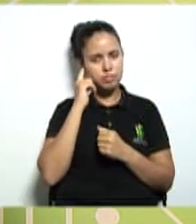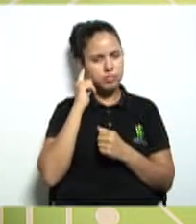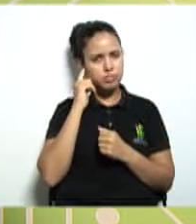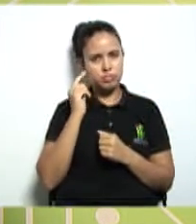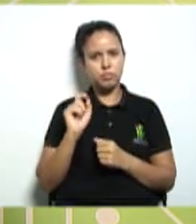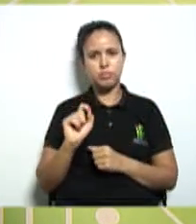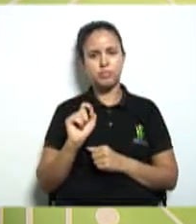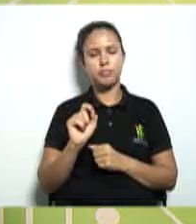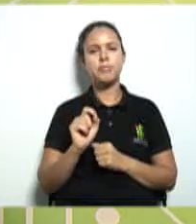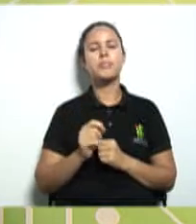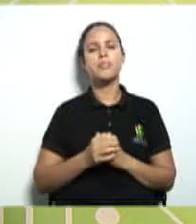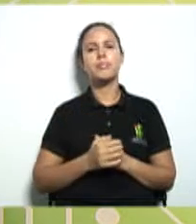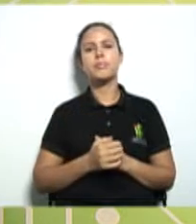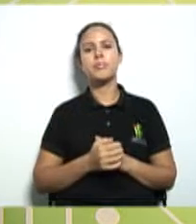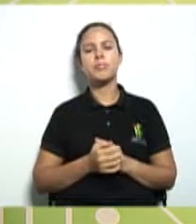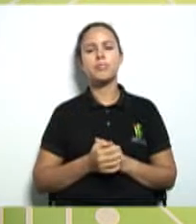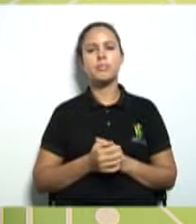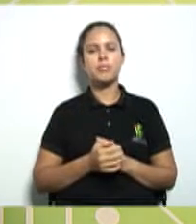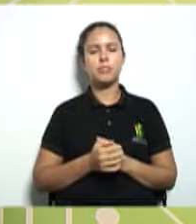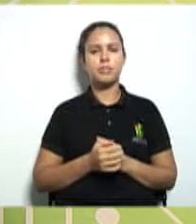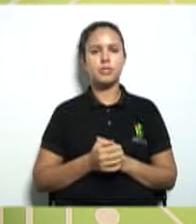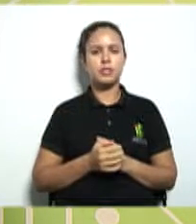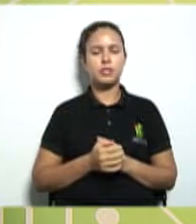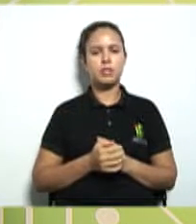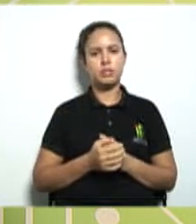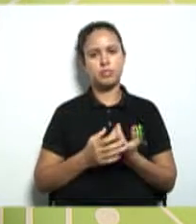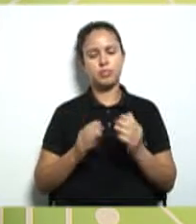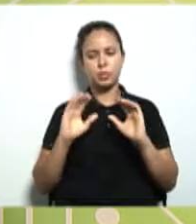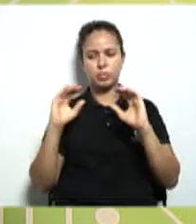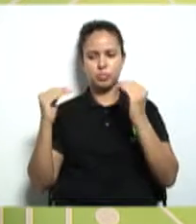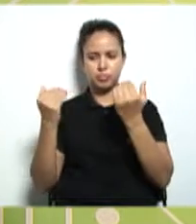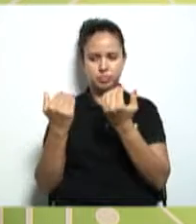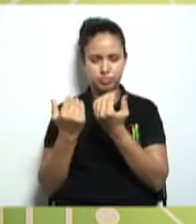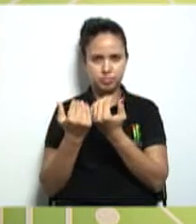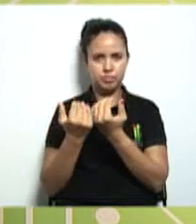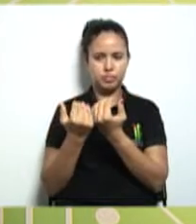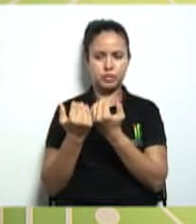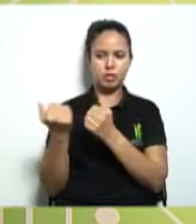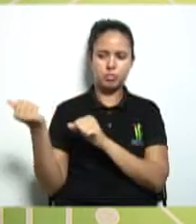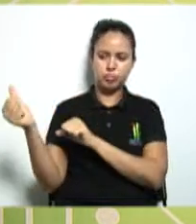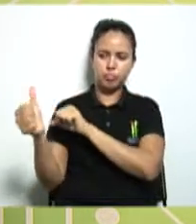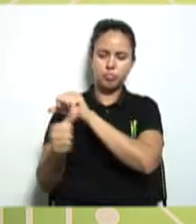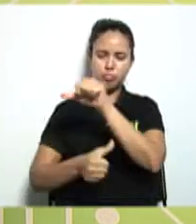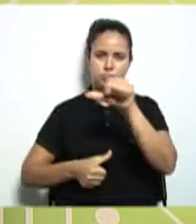vou citar um exemplo aqui da comunidade que desenvolve, faz aquele processamento do açaí.